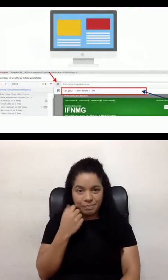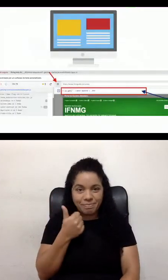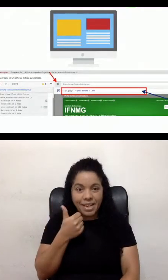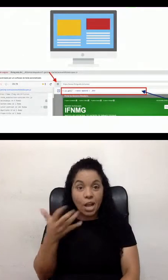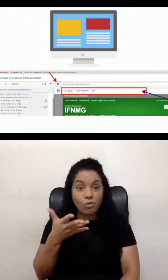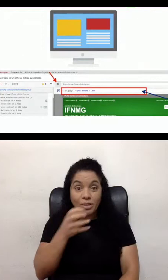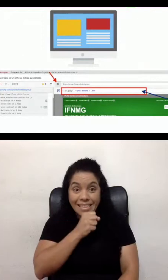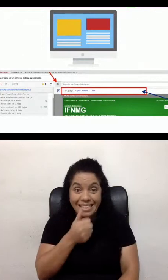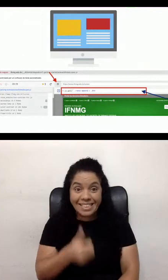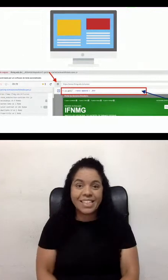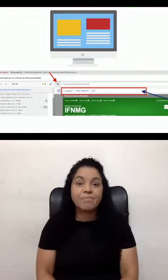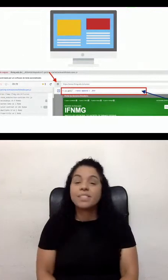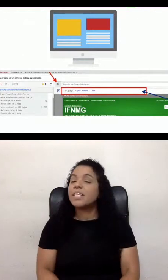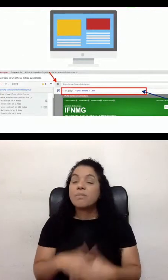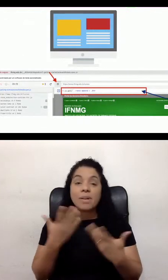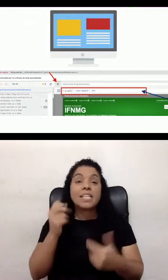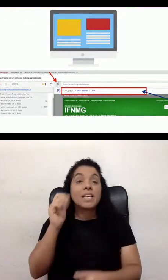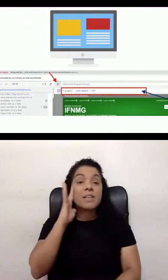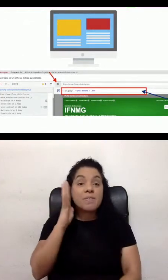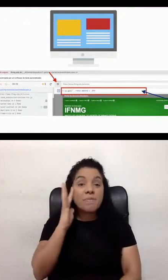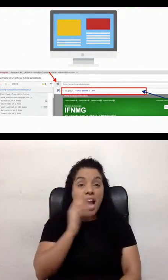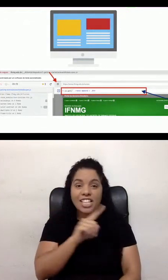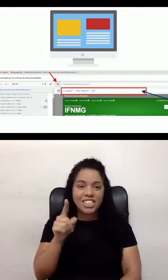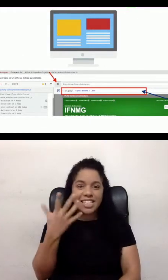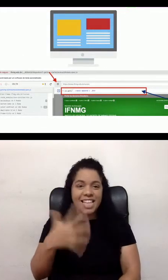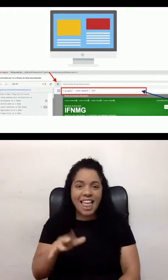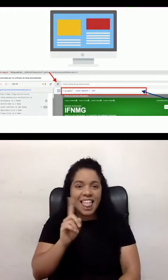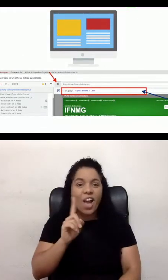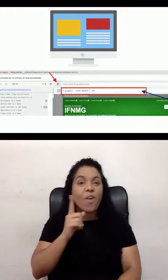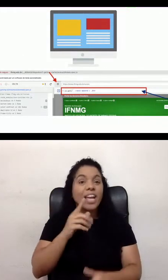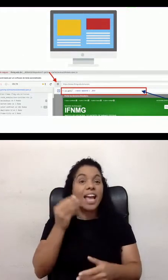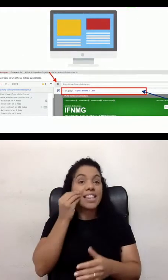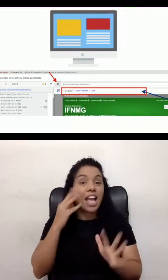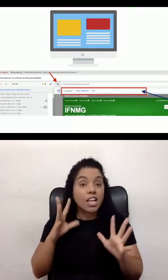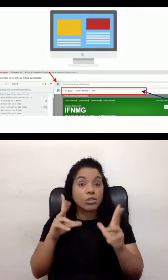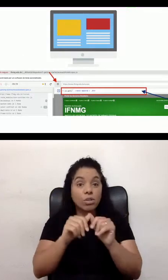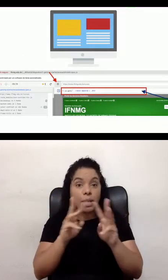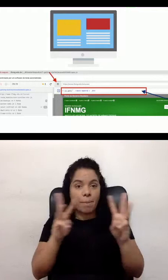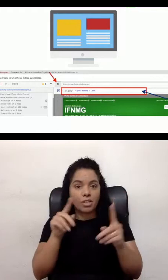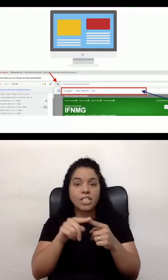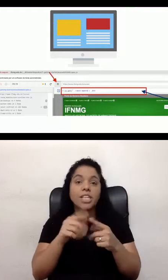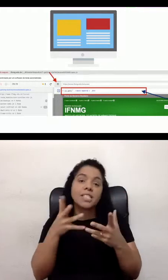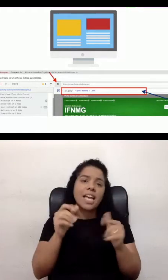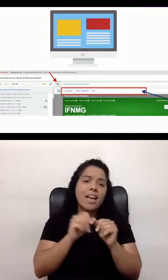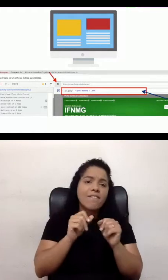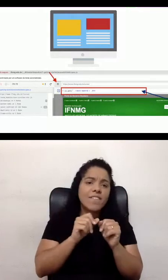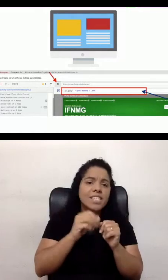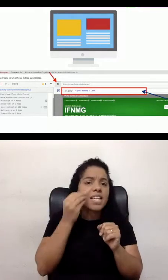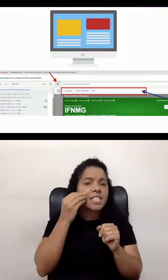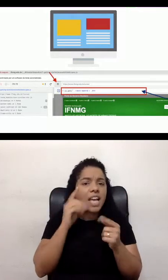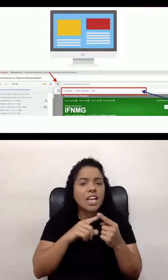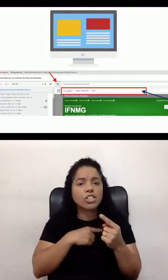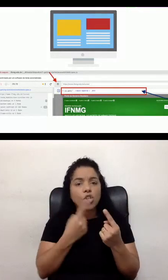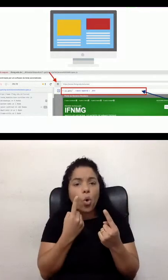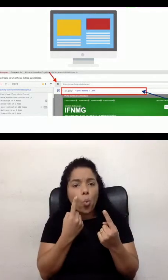gente. Mas imagina que você não quer fazer o teste da página inteira. Você quer ou fazer um teste de um